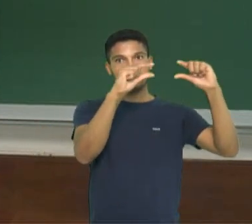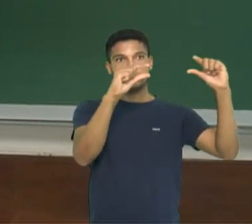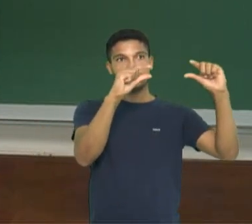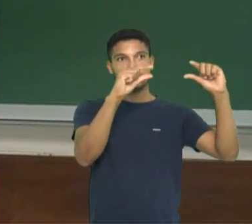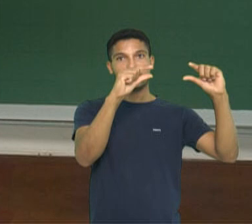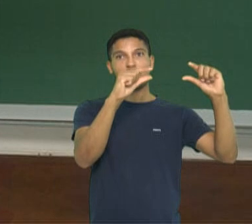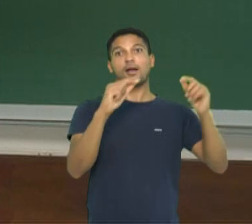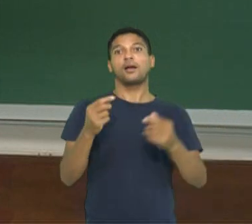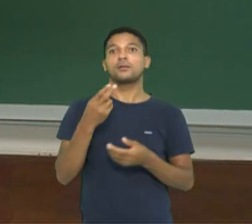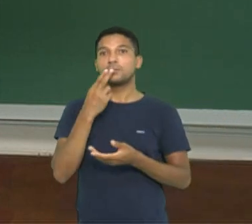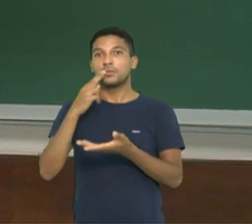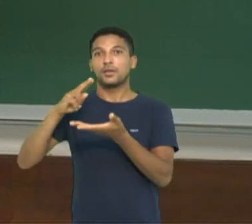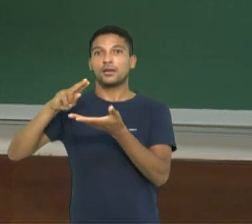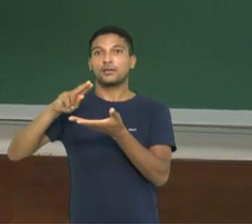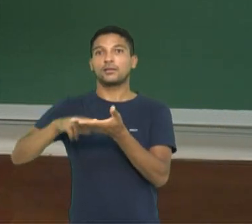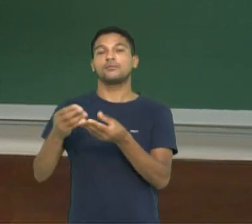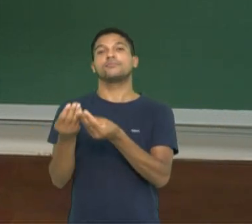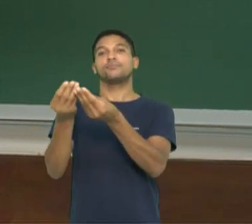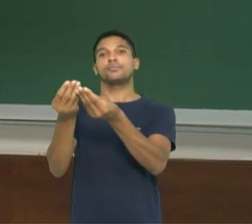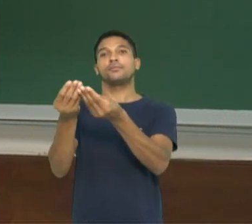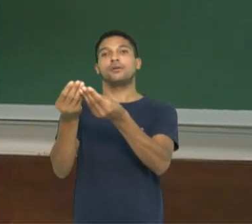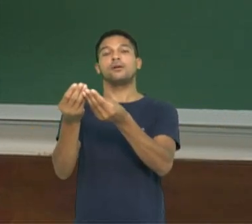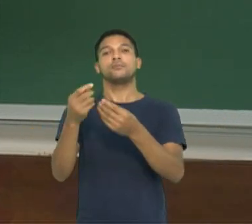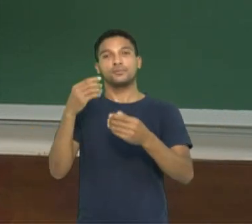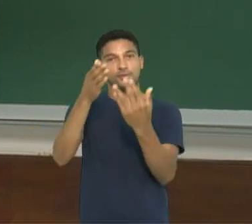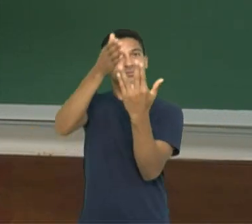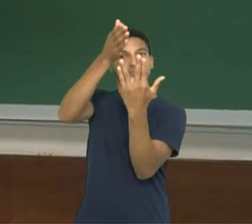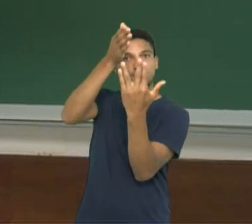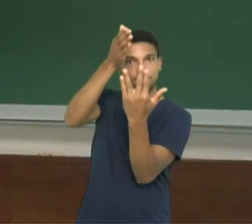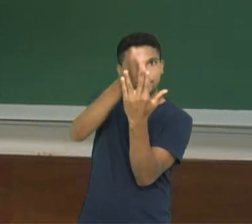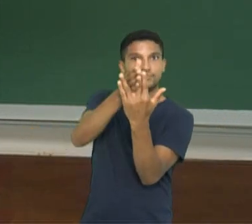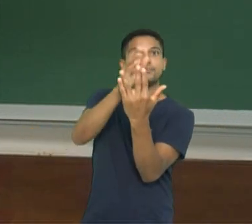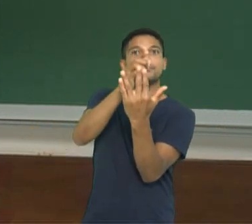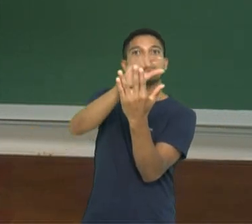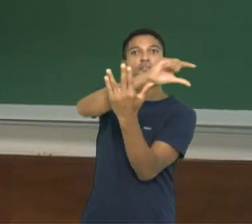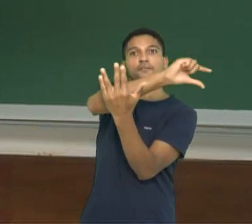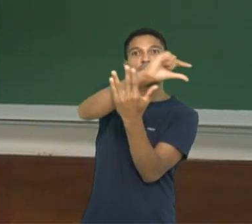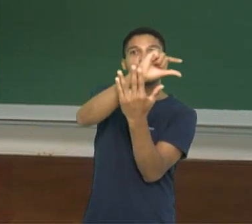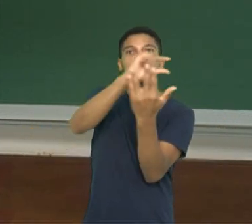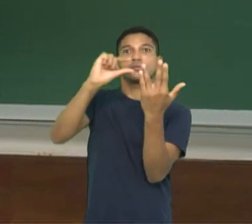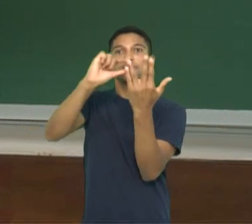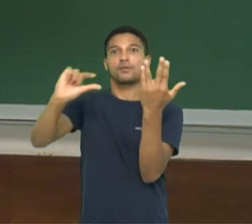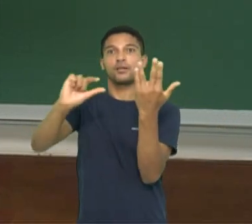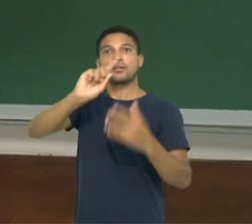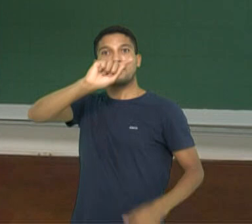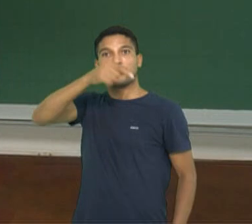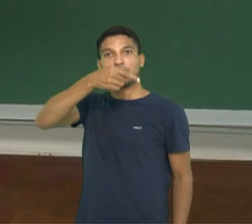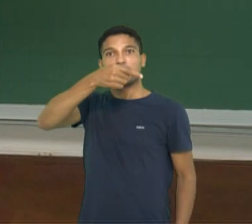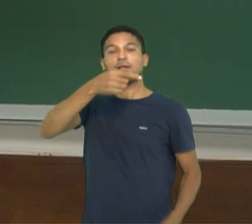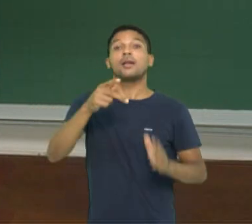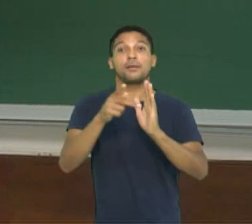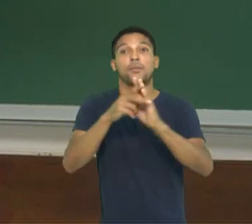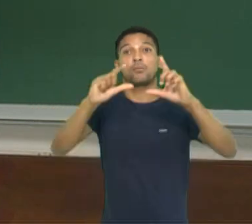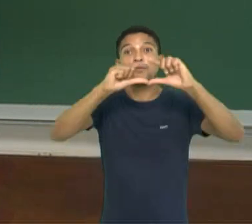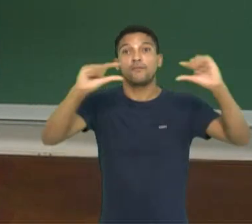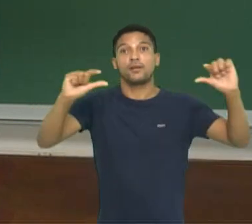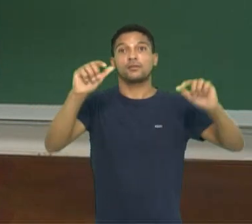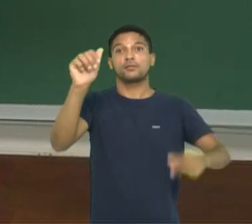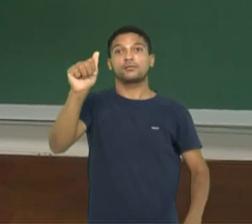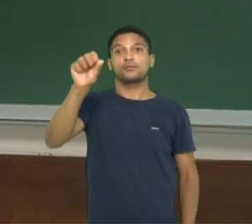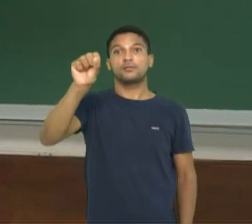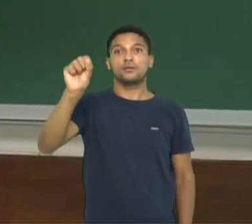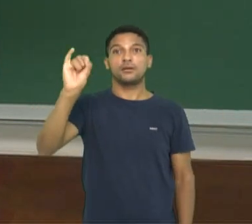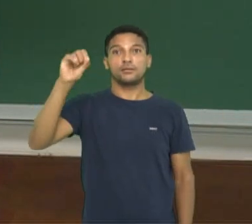modelos que eu apresentei para vocês são exemplos de orações coordenadas assindéticas. Ok? Se vocês fizeram algo parecido e